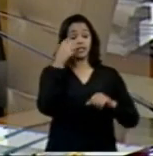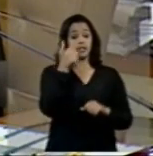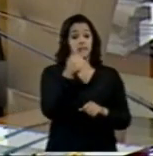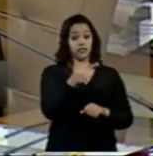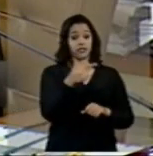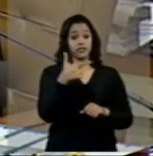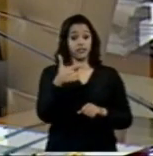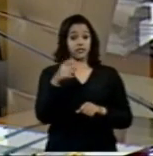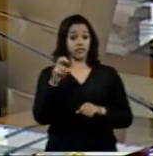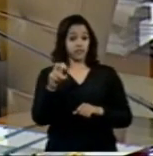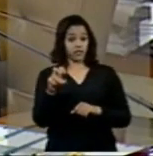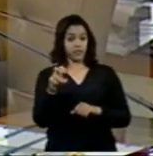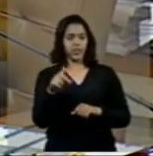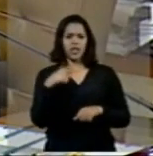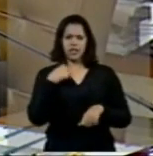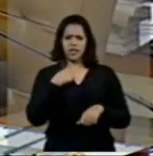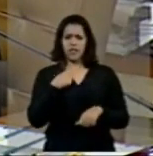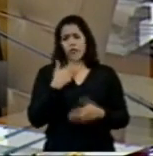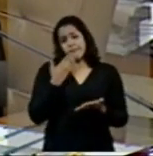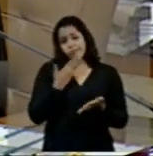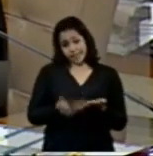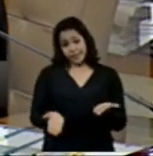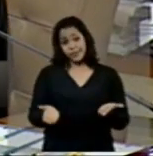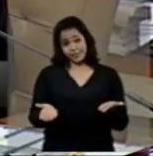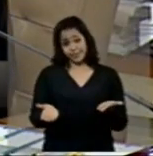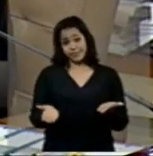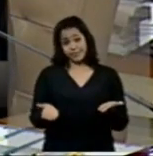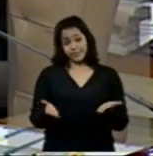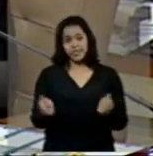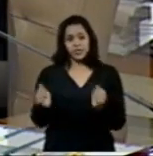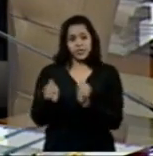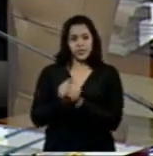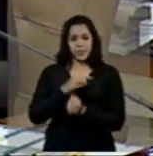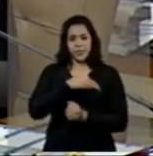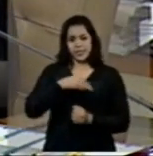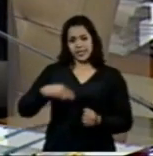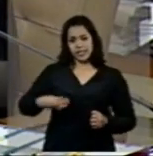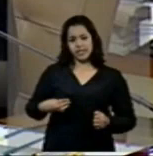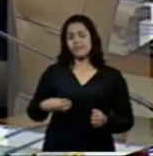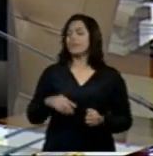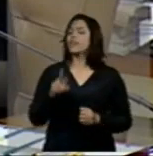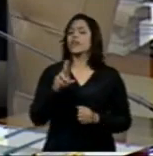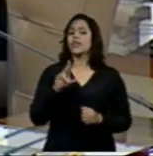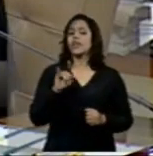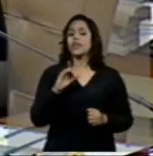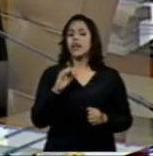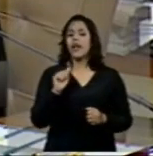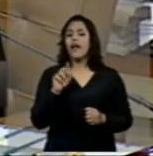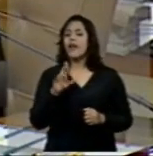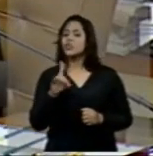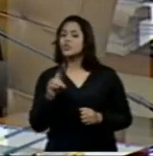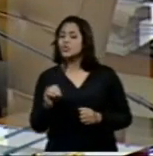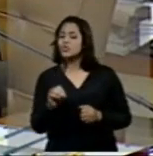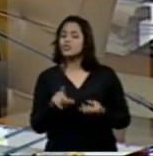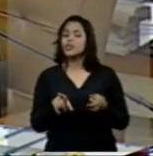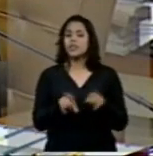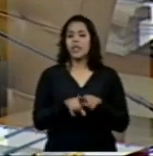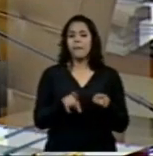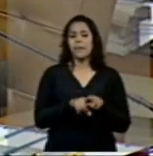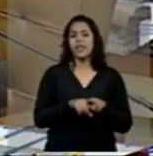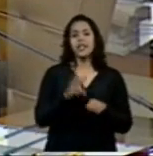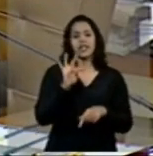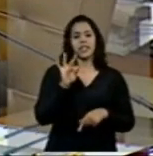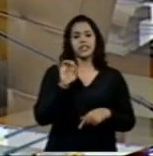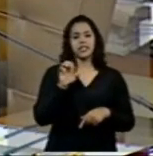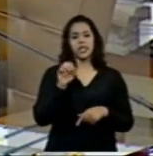na oportunidade, fiquei vencida na honrosa companhia dos ministros Ricardo Lewandowski e do saudoso e querido